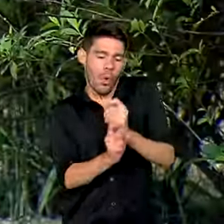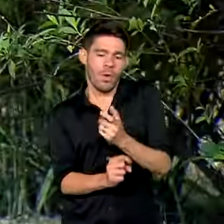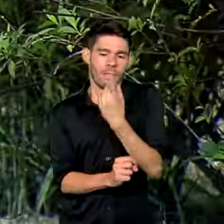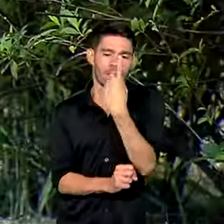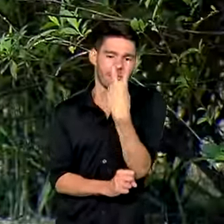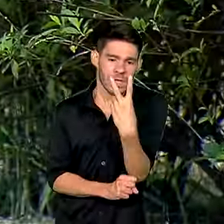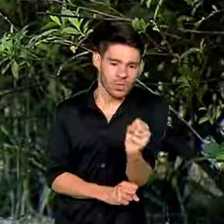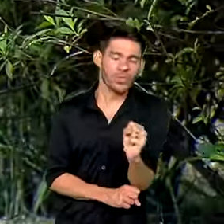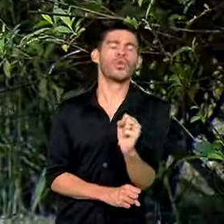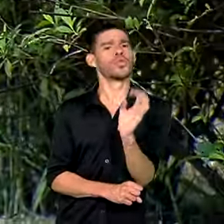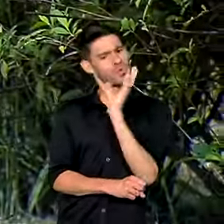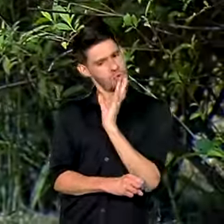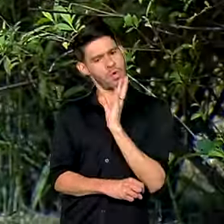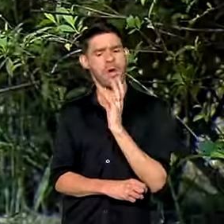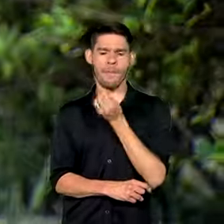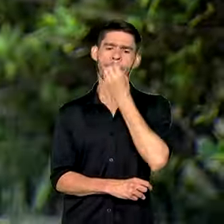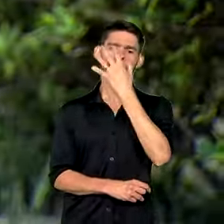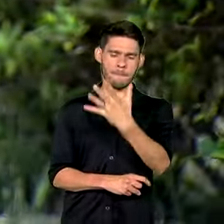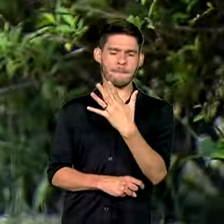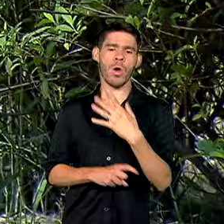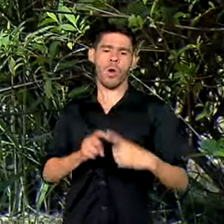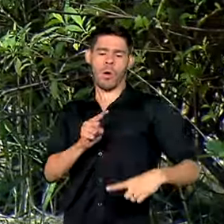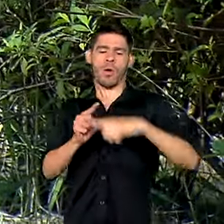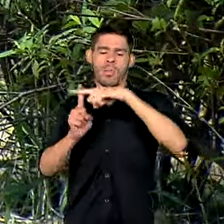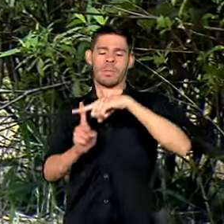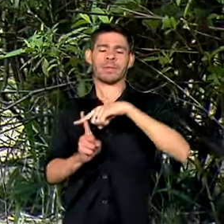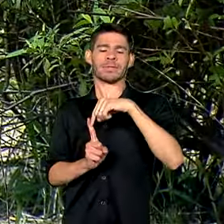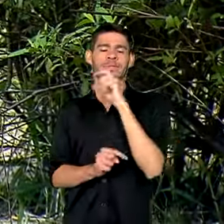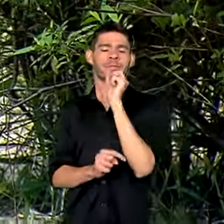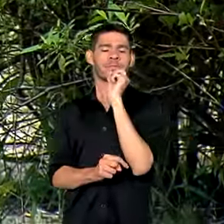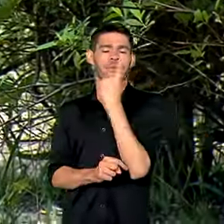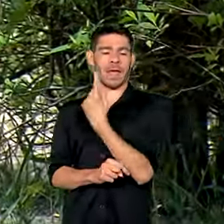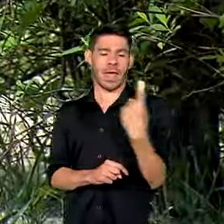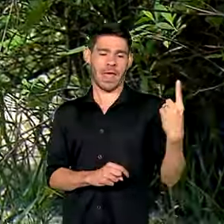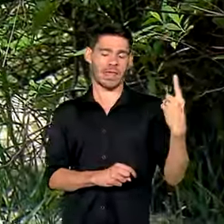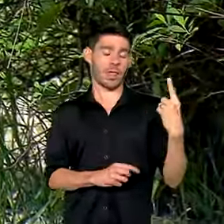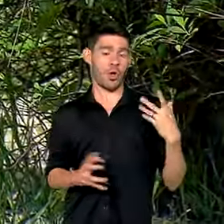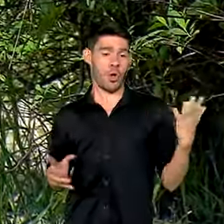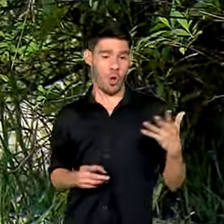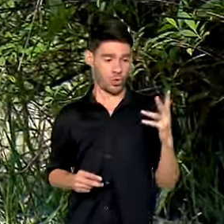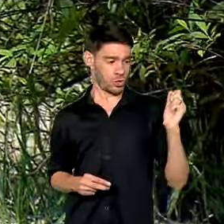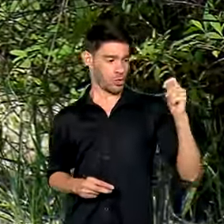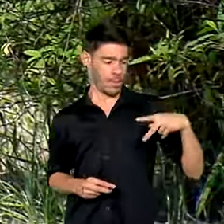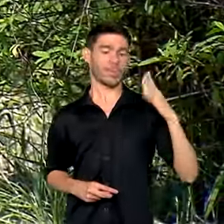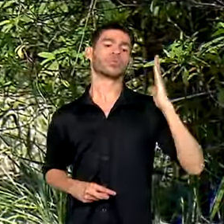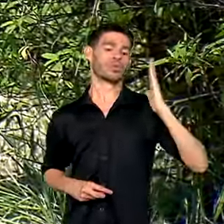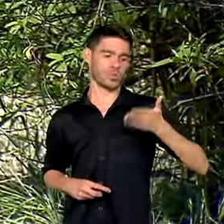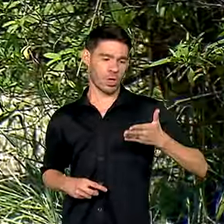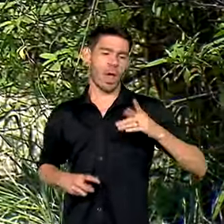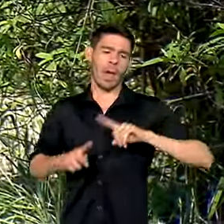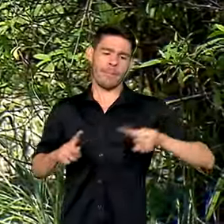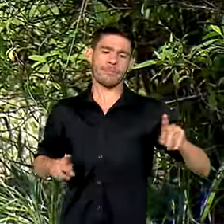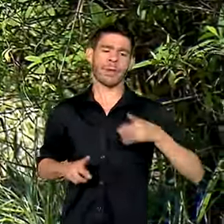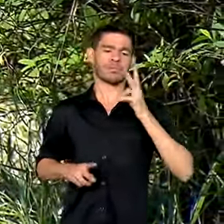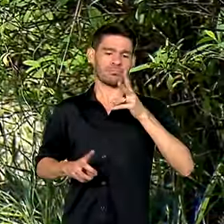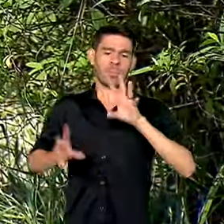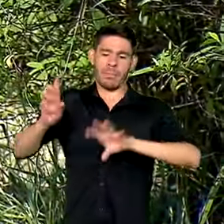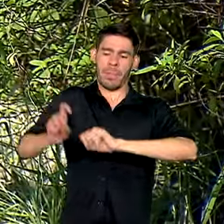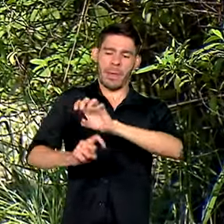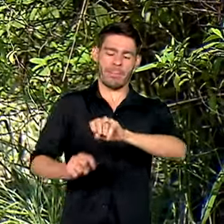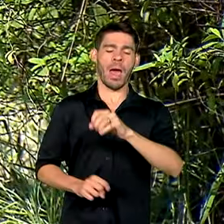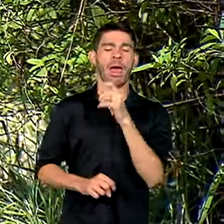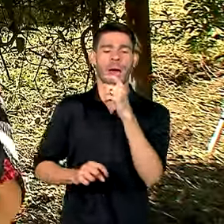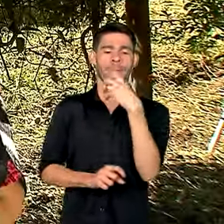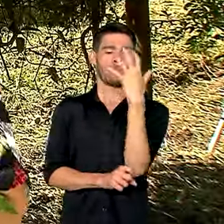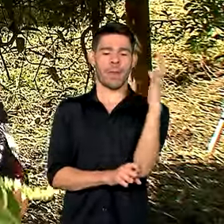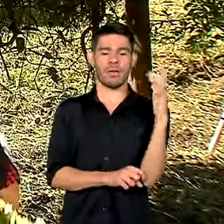anos. Ela conhece muito bem os benefícios de cada planta e hoje, mesmo aposentada, não deixa de colher um pouco de baleeira para fazer